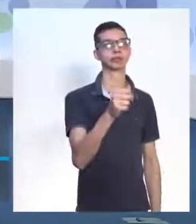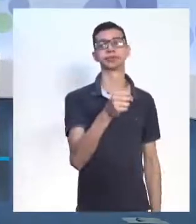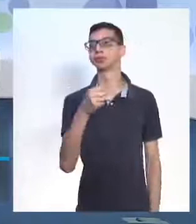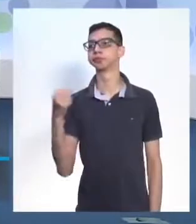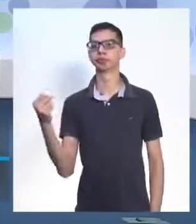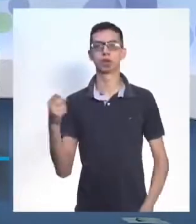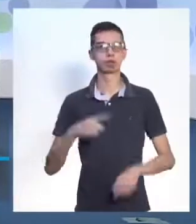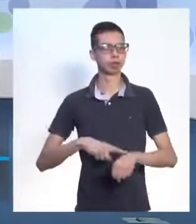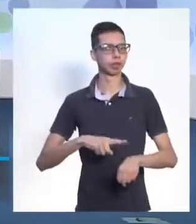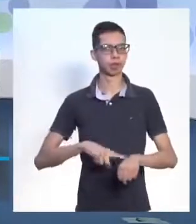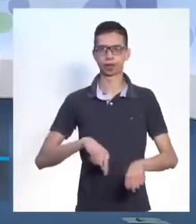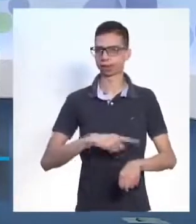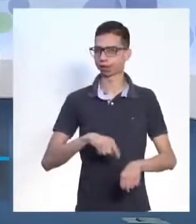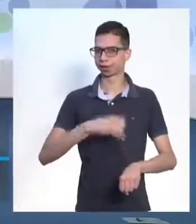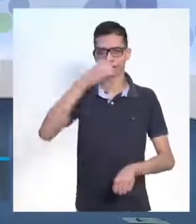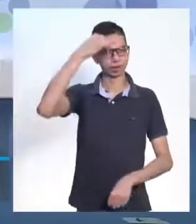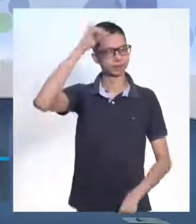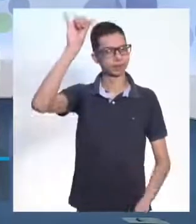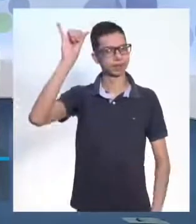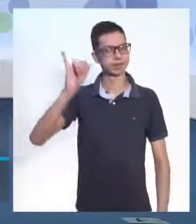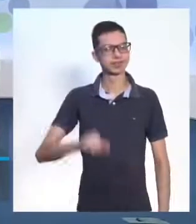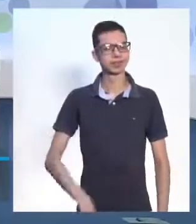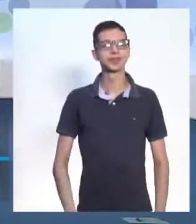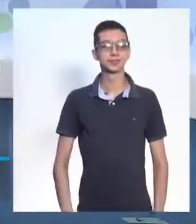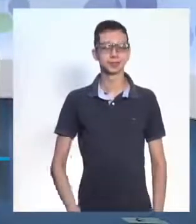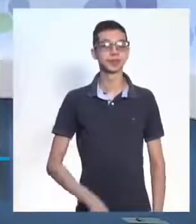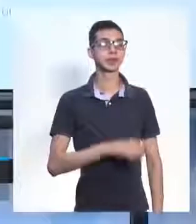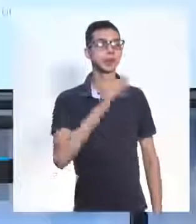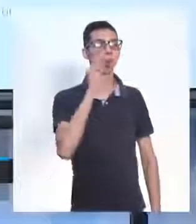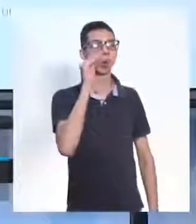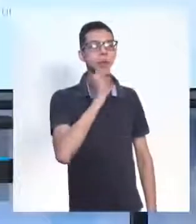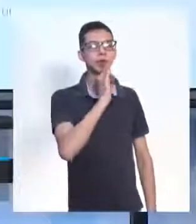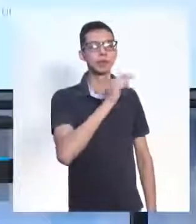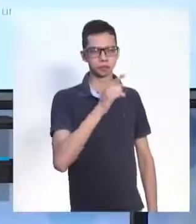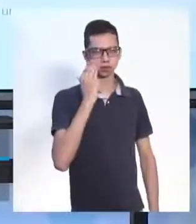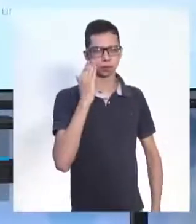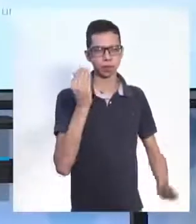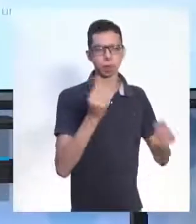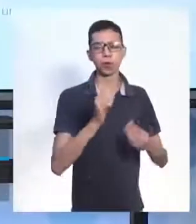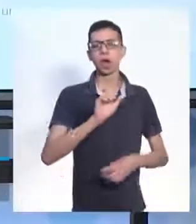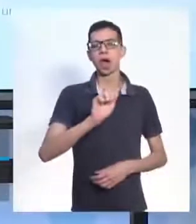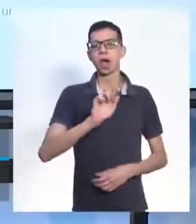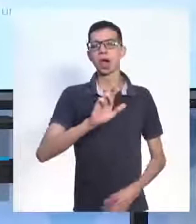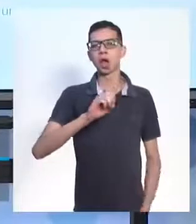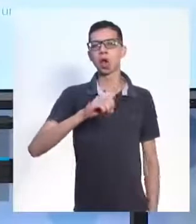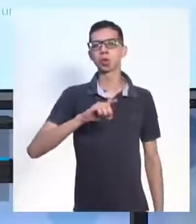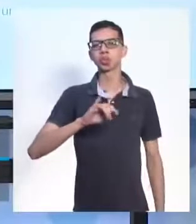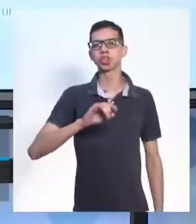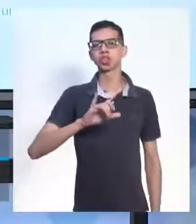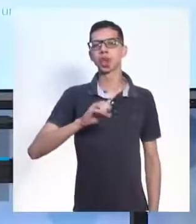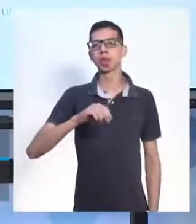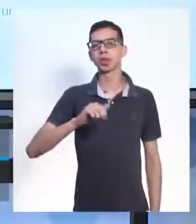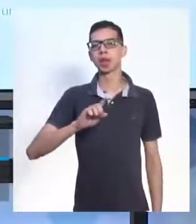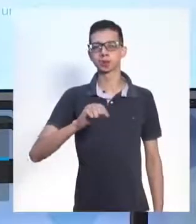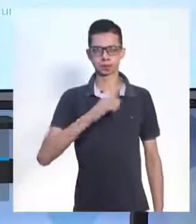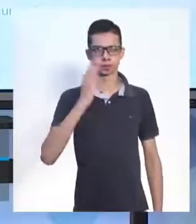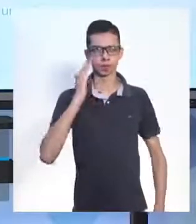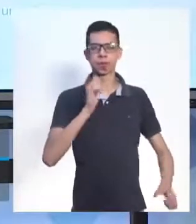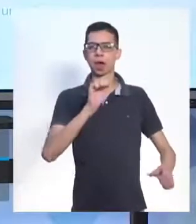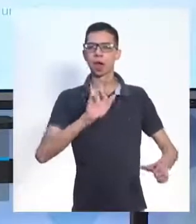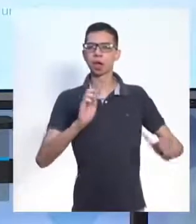só... Tem uma curiosidade. Diga. Sabe como funciona o ar-condicionado? Não. O ar-condicionado funciona assim. Ó, por exemplo, você foi